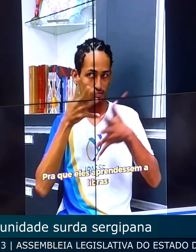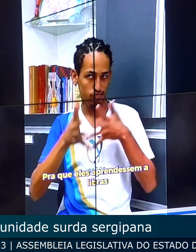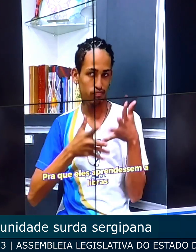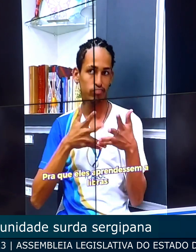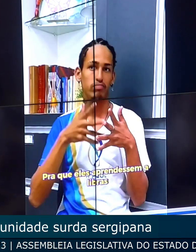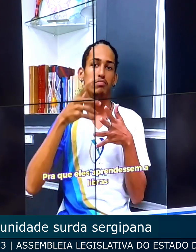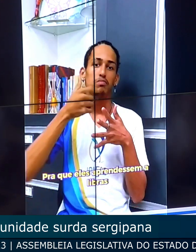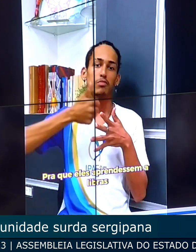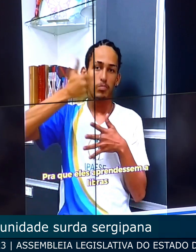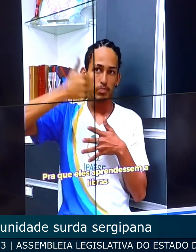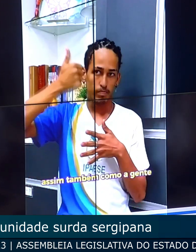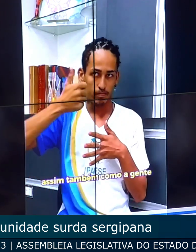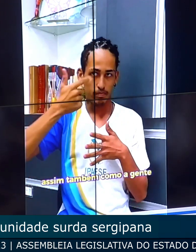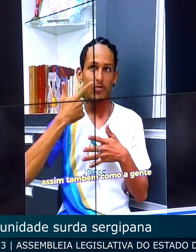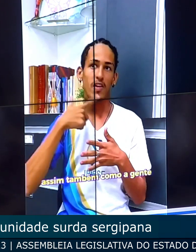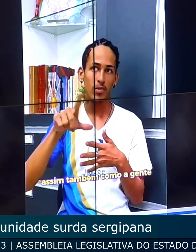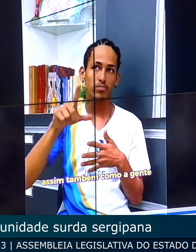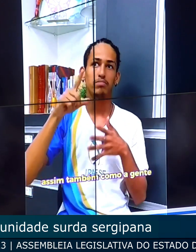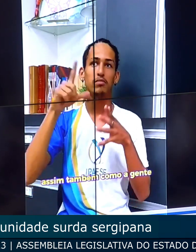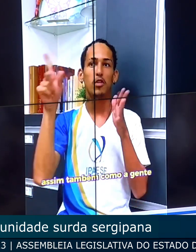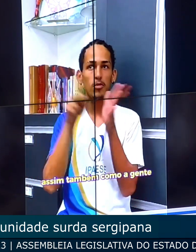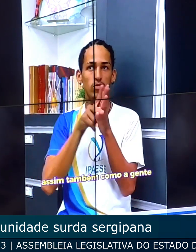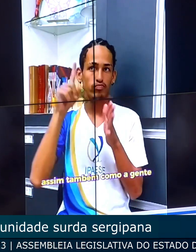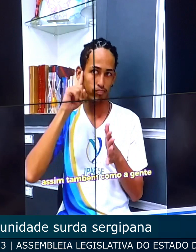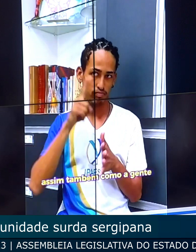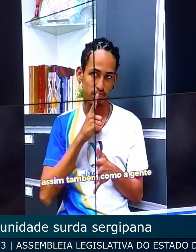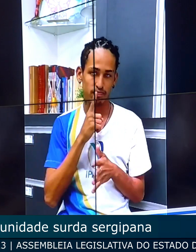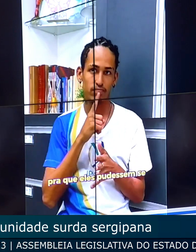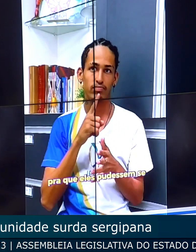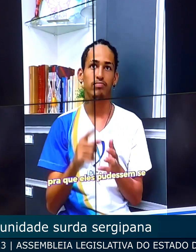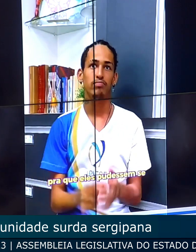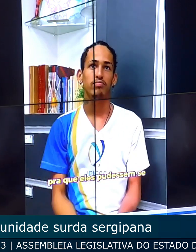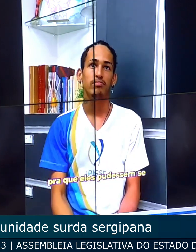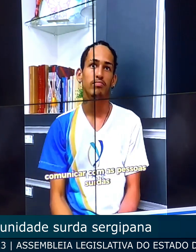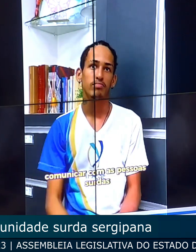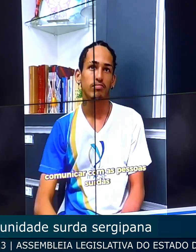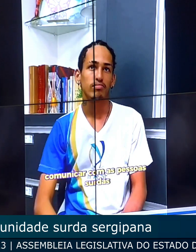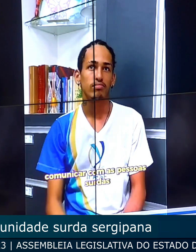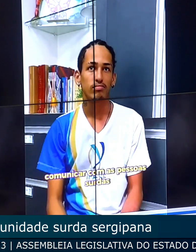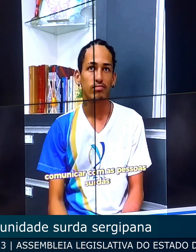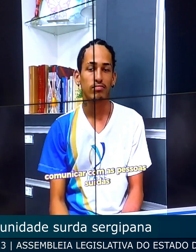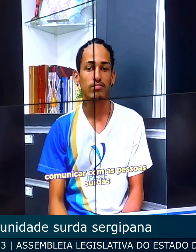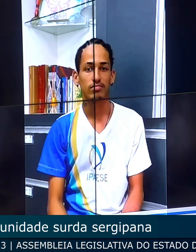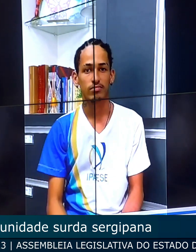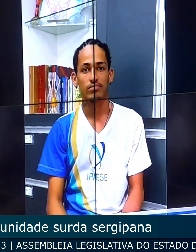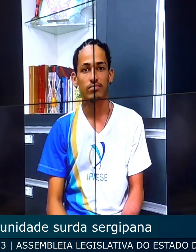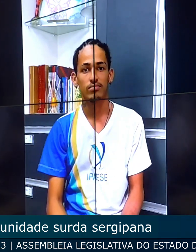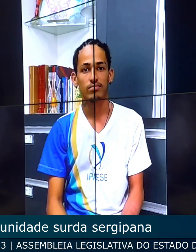aprendessem a Libras, assim também como a gente, para que eles pudessem comunicar com as pessoas surdas.